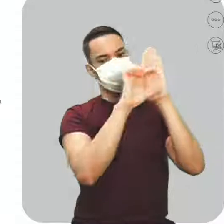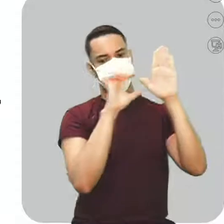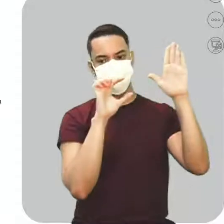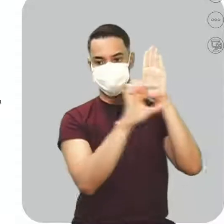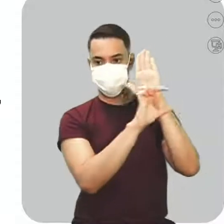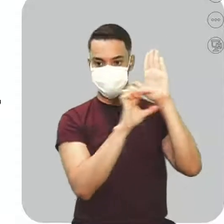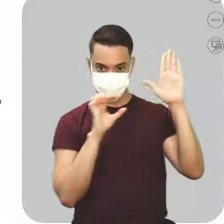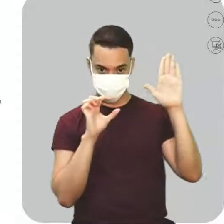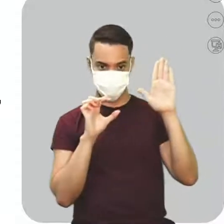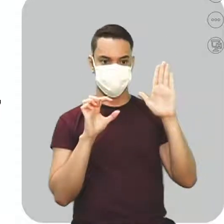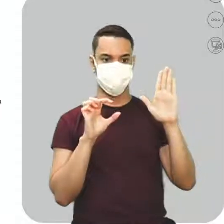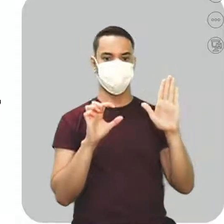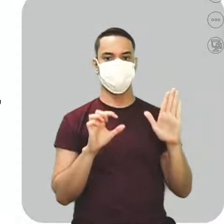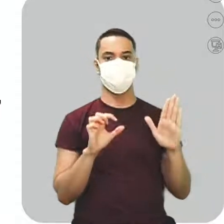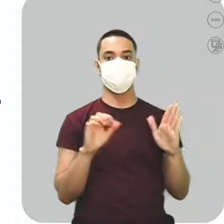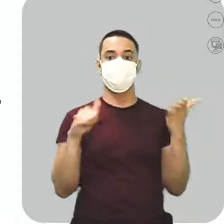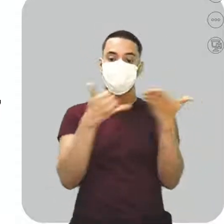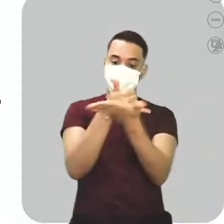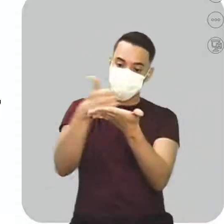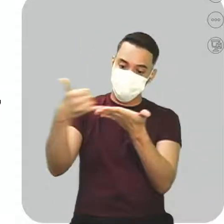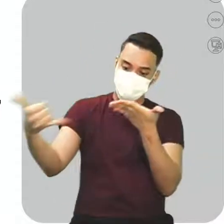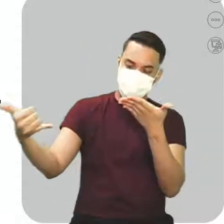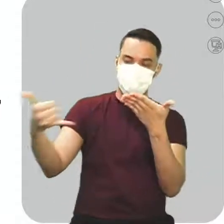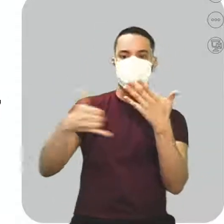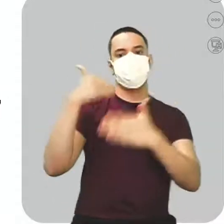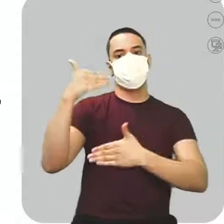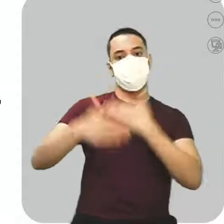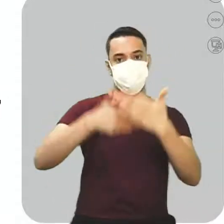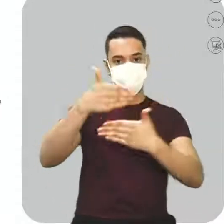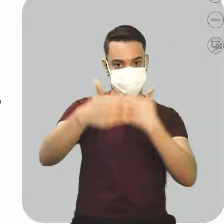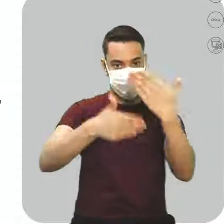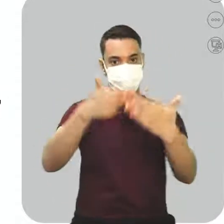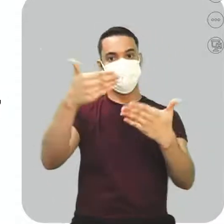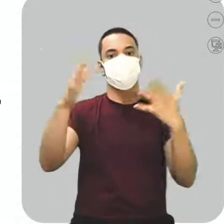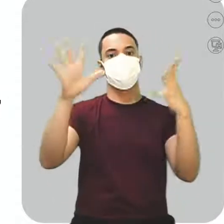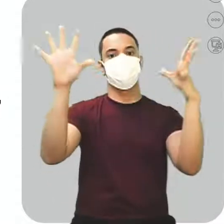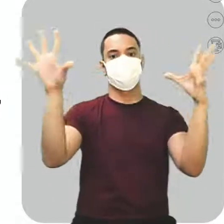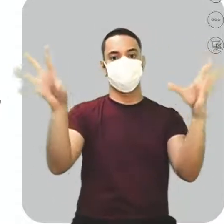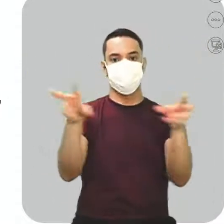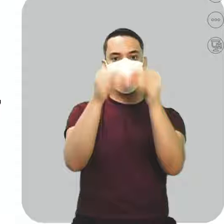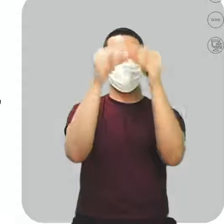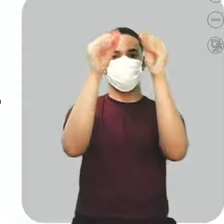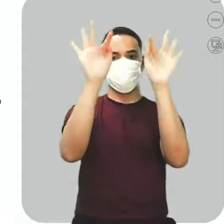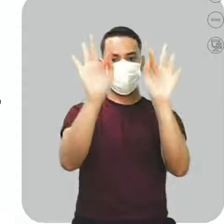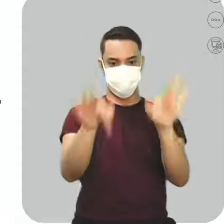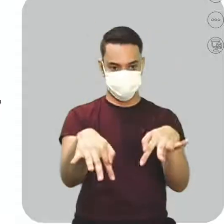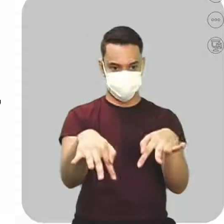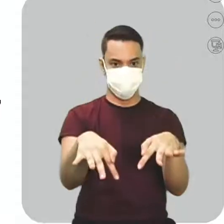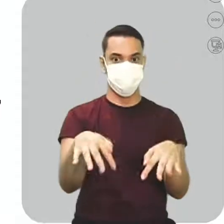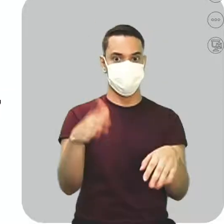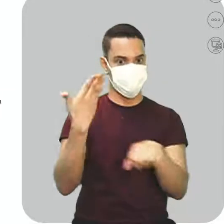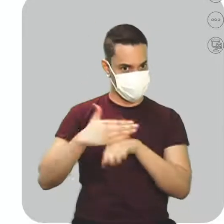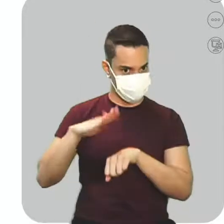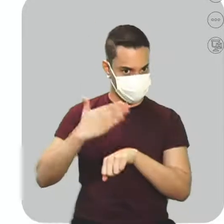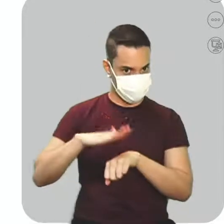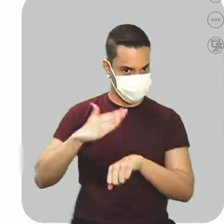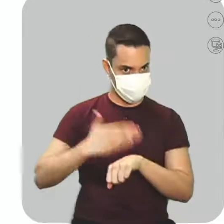separada na questão da introdução, desenvolvimento e conclusão. Vamos treinar?